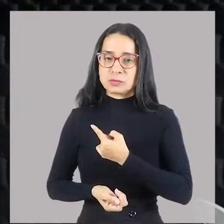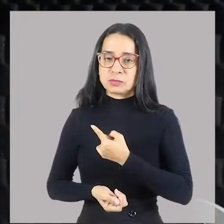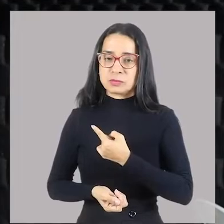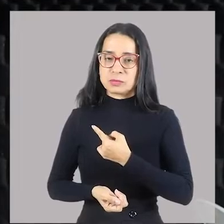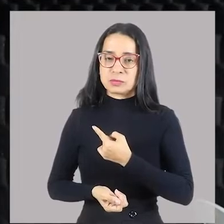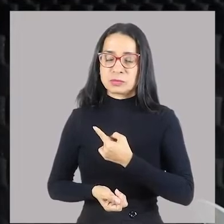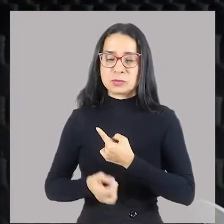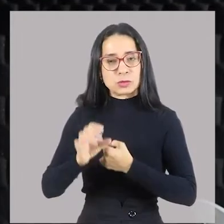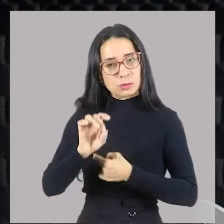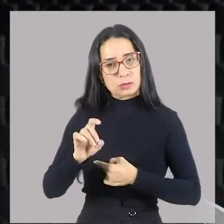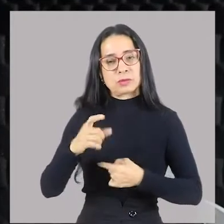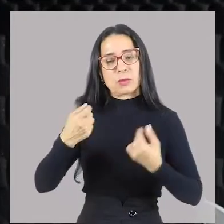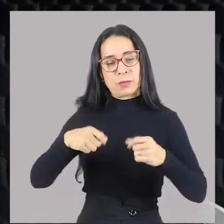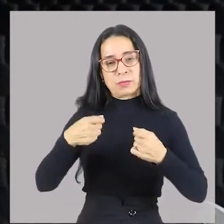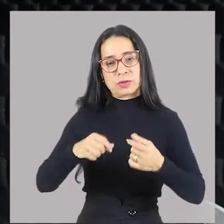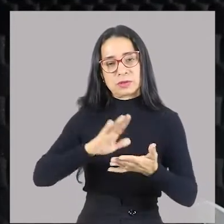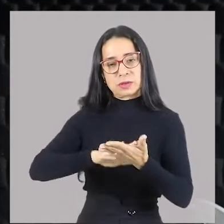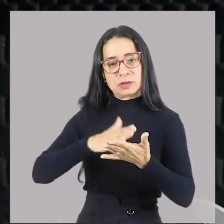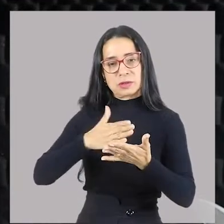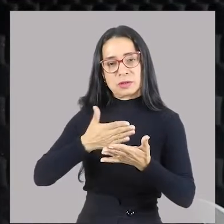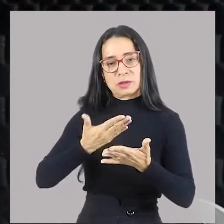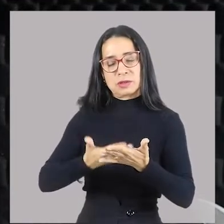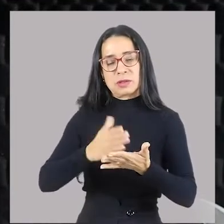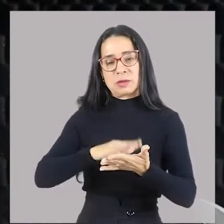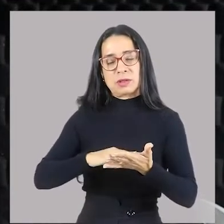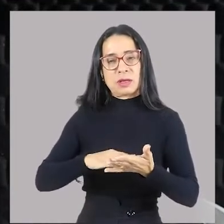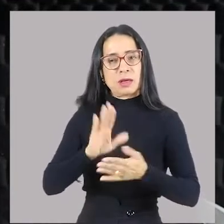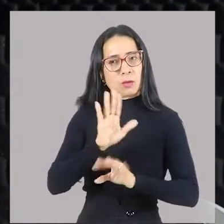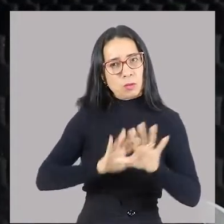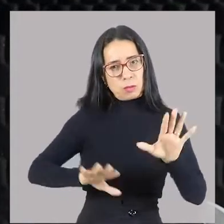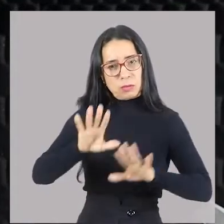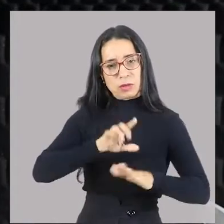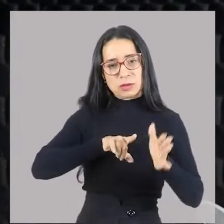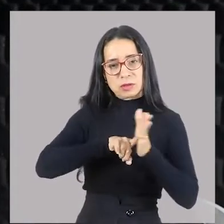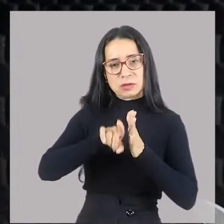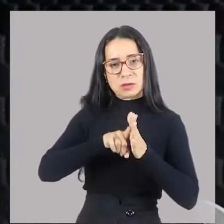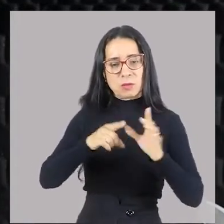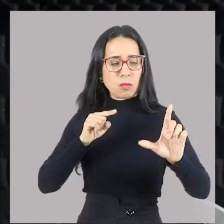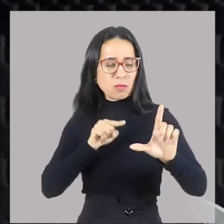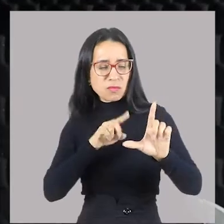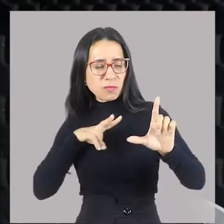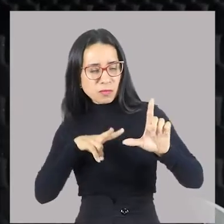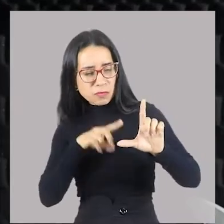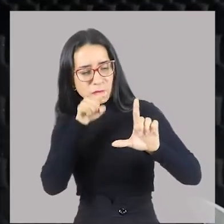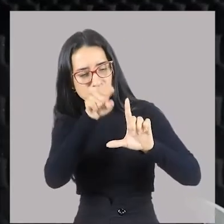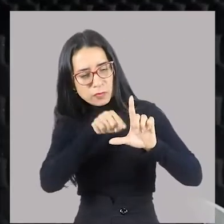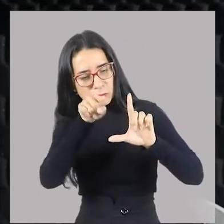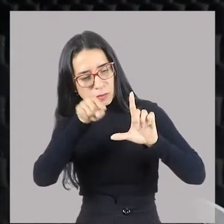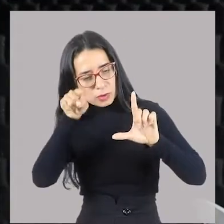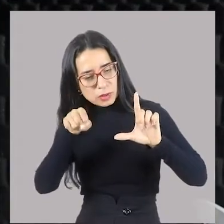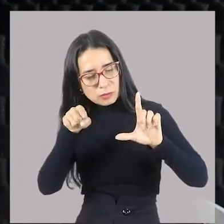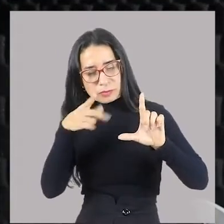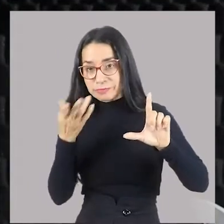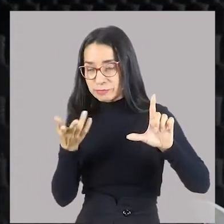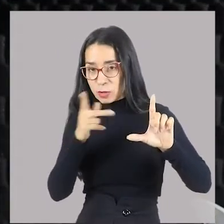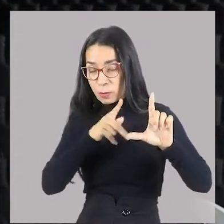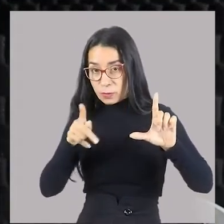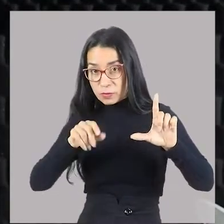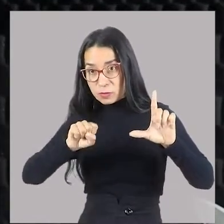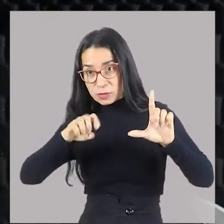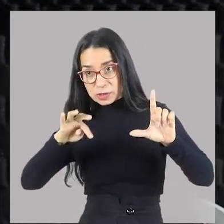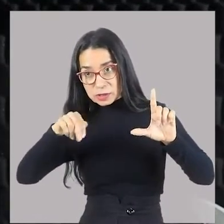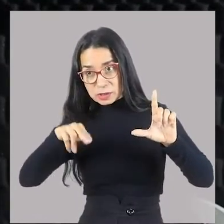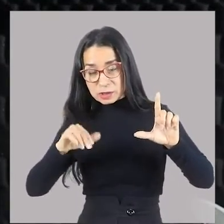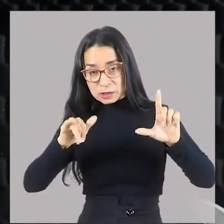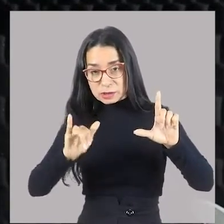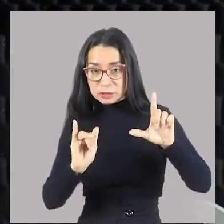que interpretar. Então tenha cuidado na hora lá da questãozinha, viu um gráficozinho, você lembra. Professor Stanley me falou, isso é o macete